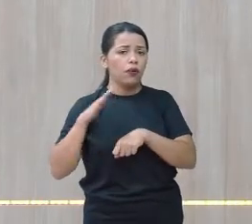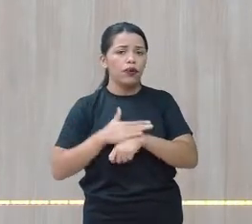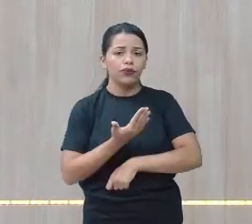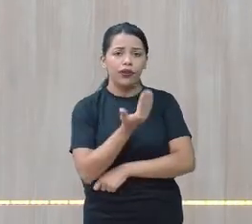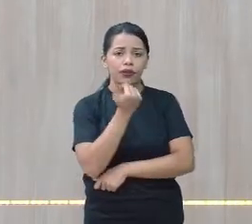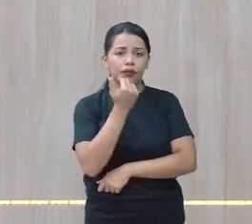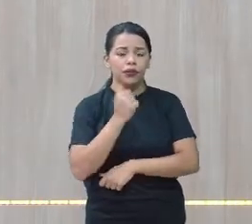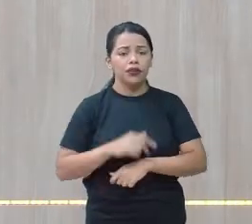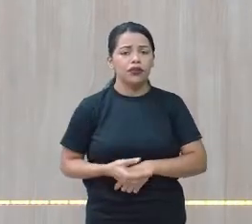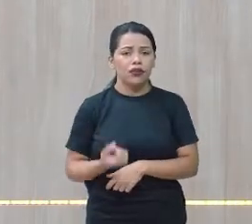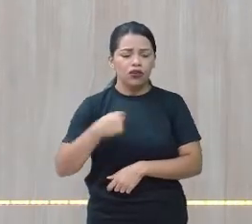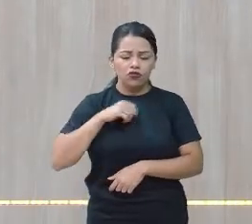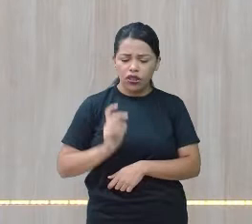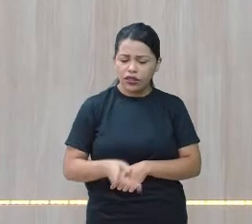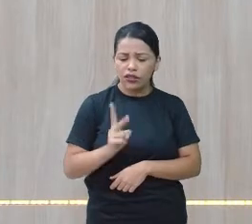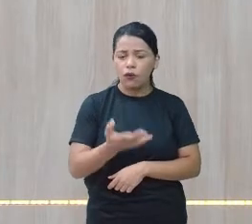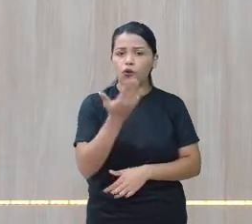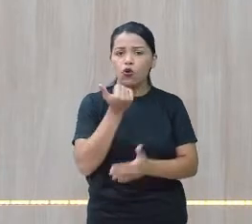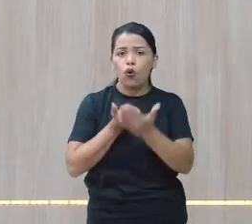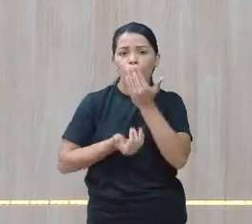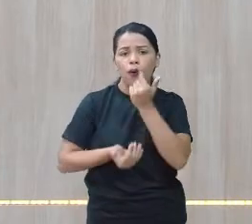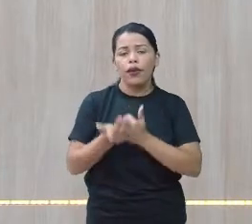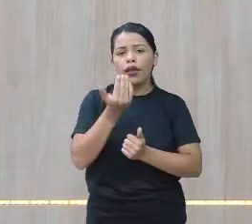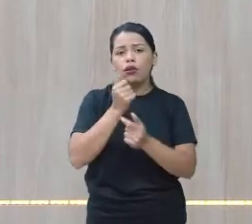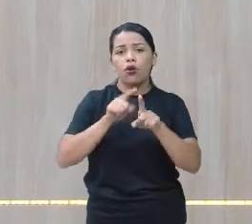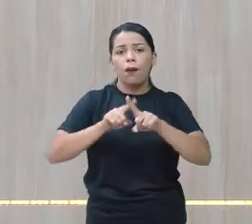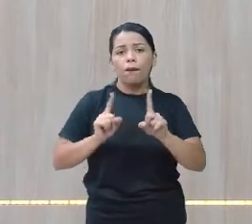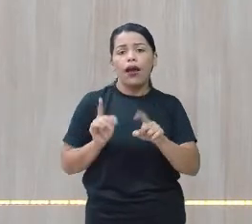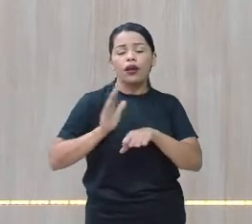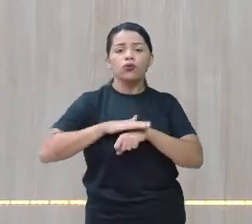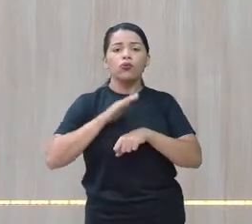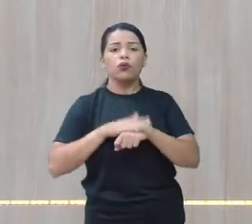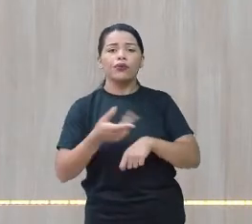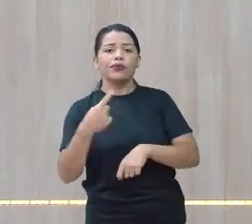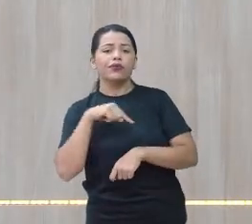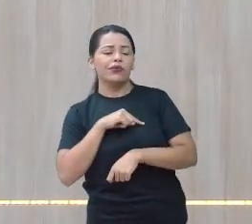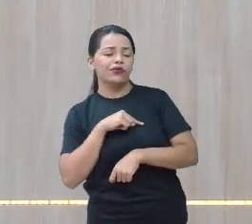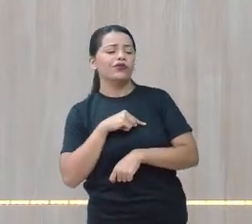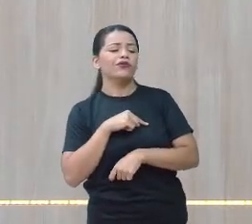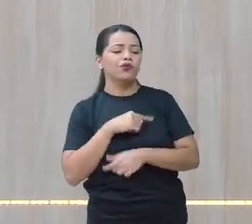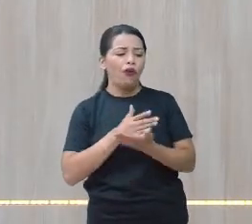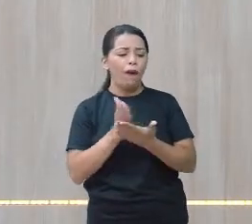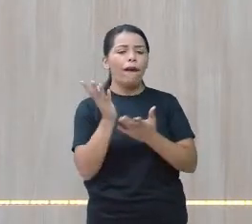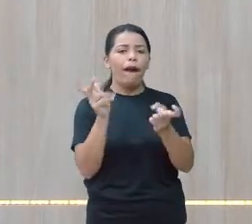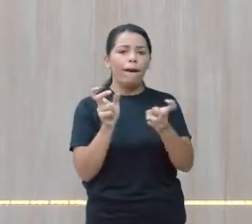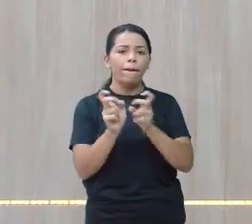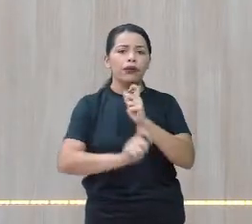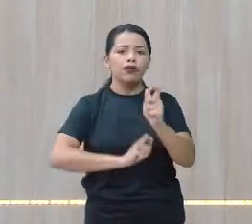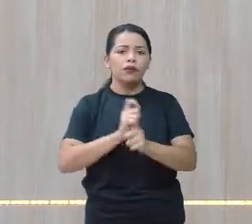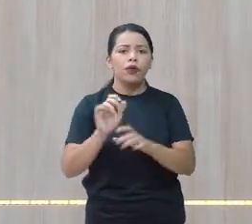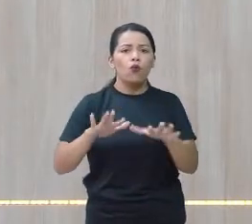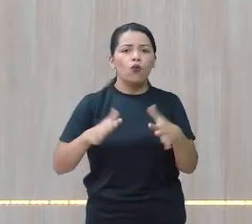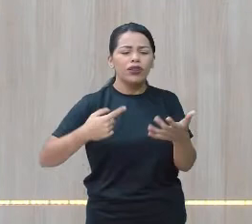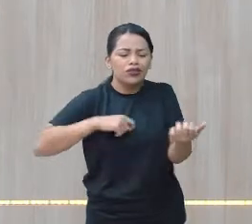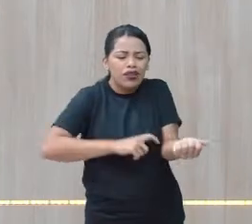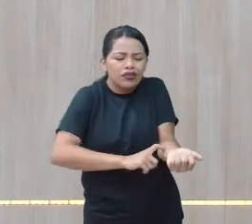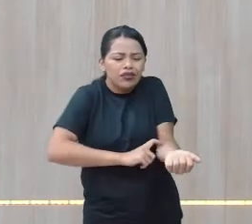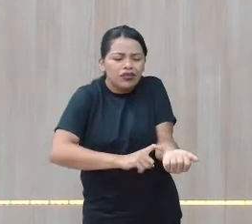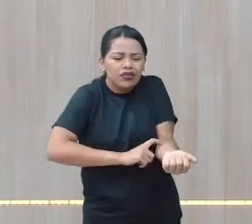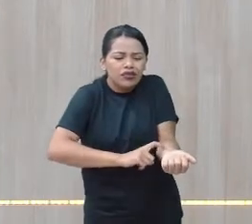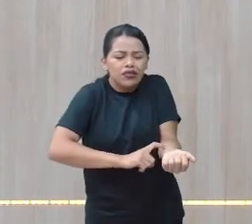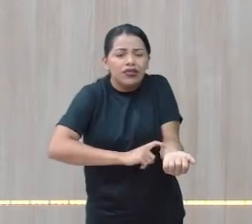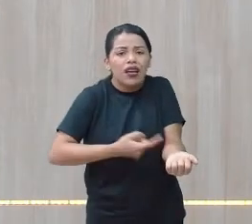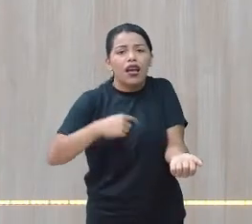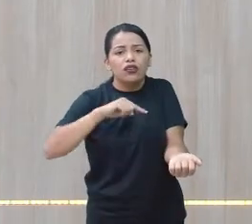estamos sempre nos alimentando, mas nesse momento a gente começa a perceber, por estar um pouco nervoso, aí tem gente que come